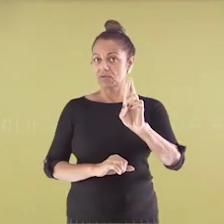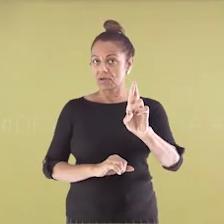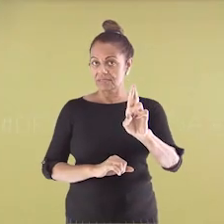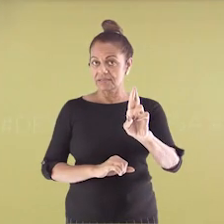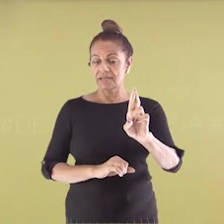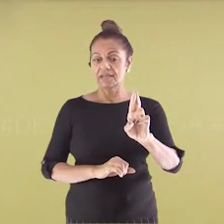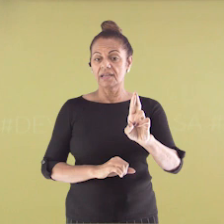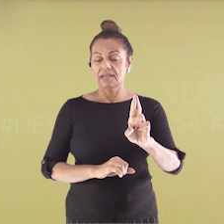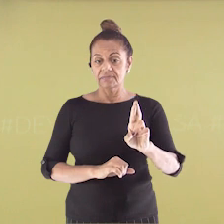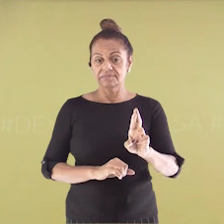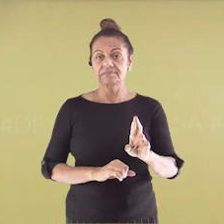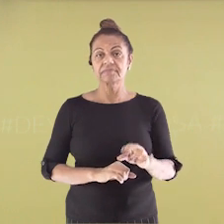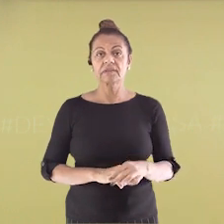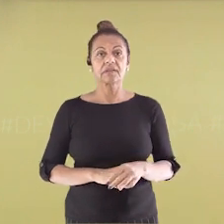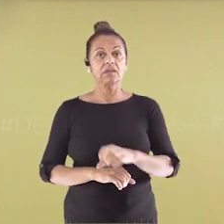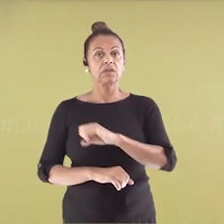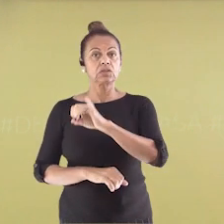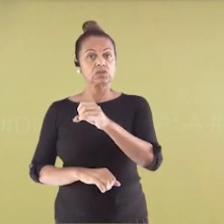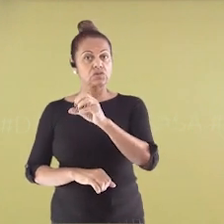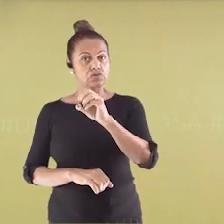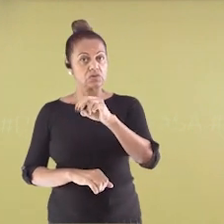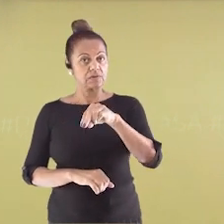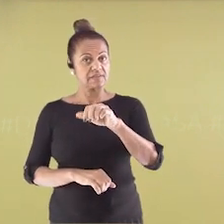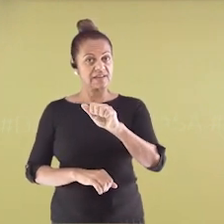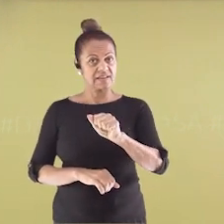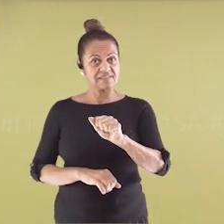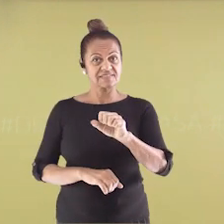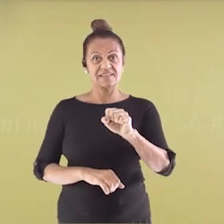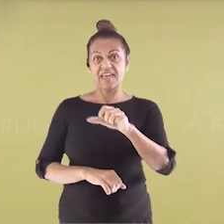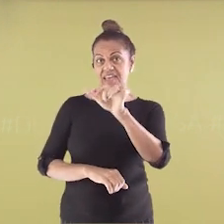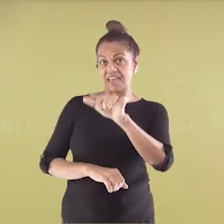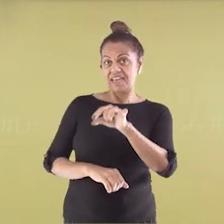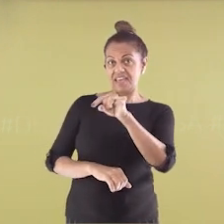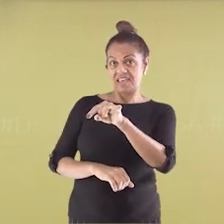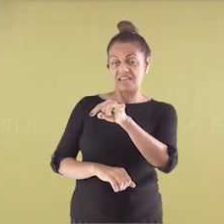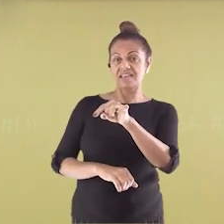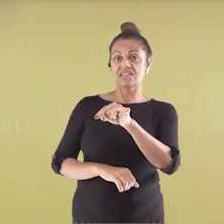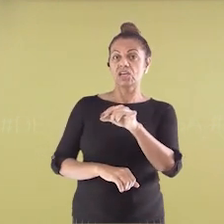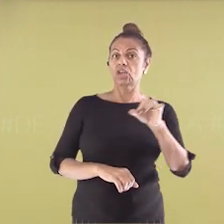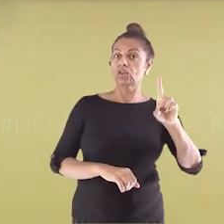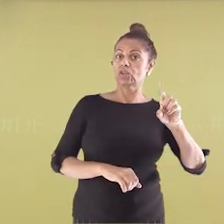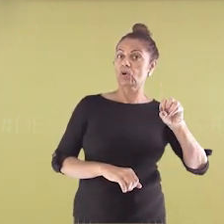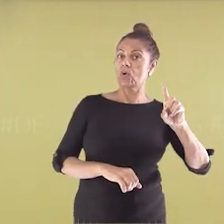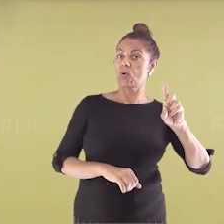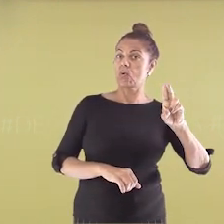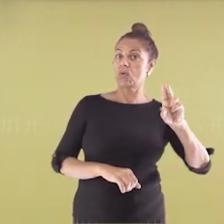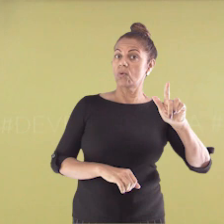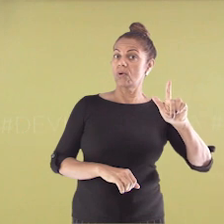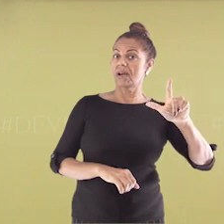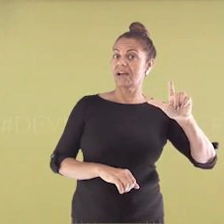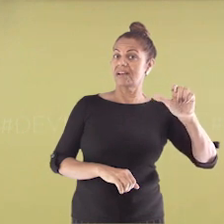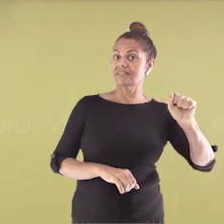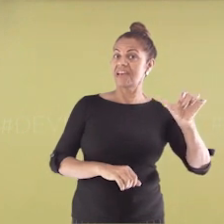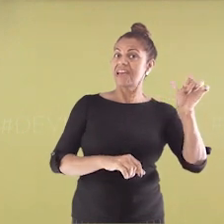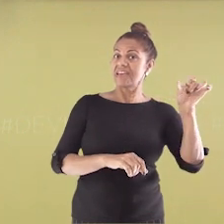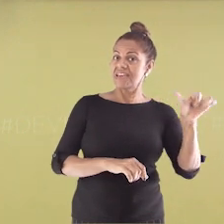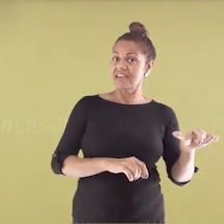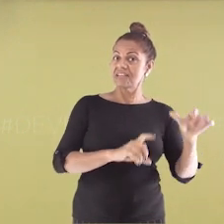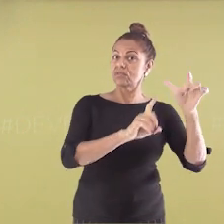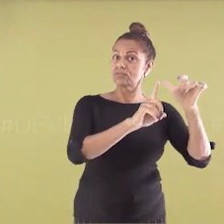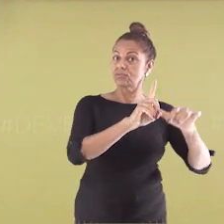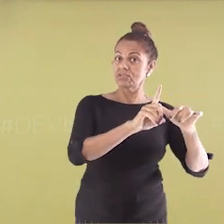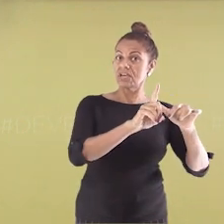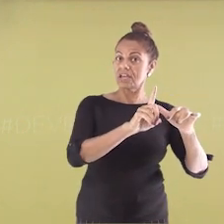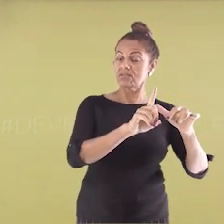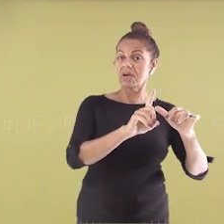Resposta da questão 1. Jonas foi empurrado no chão por Douglas. O sujeito da oração é